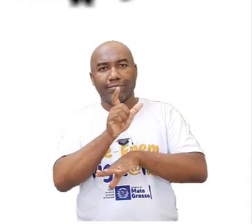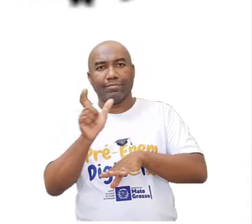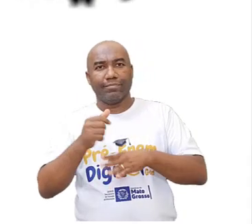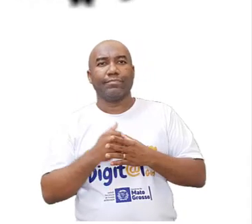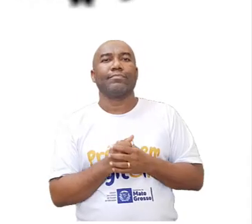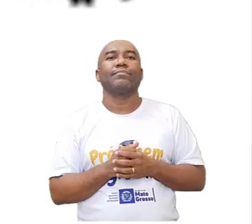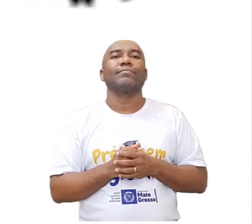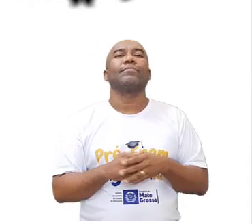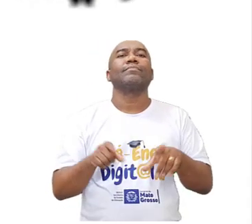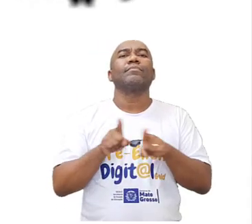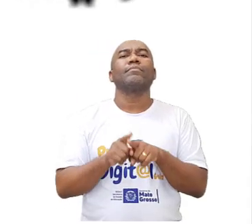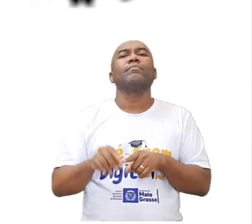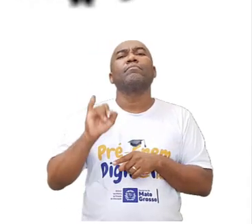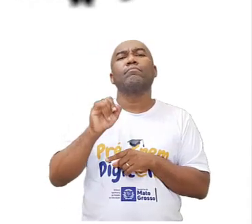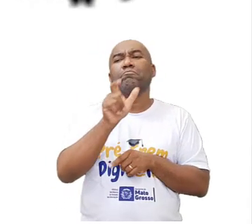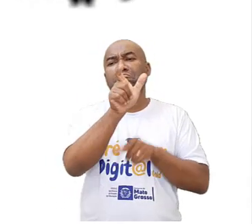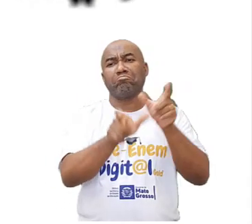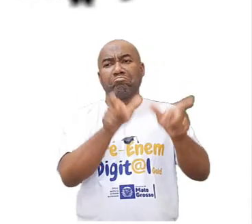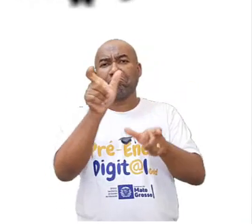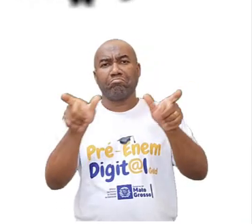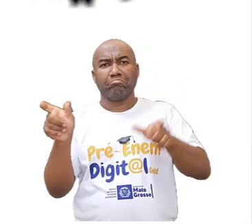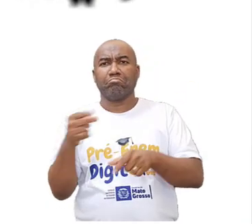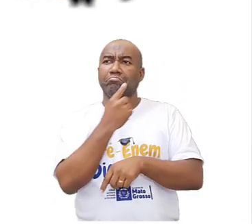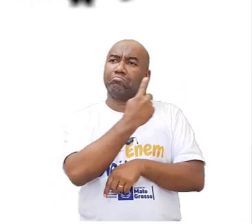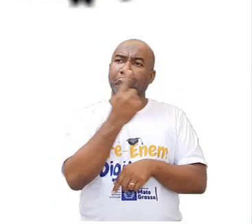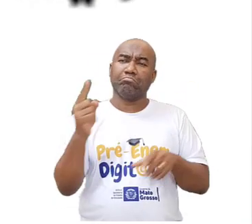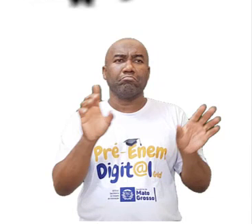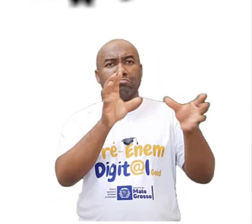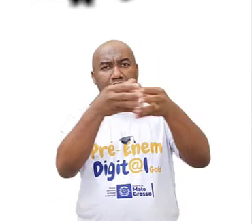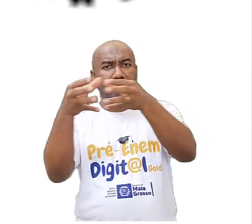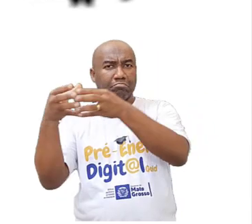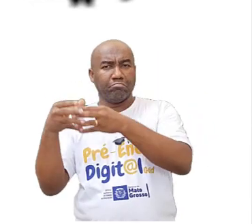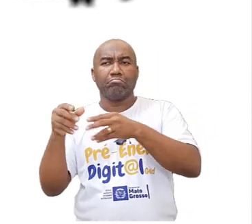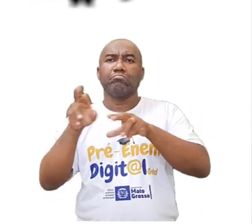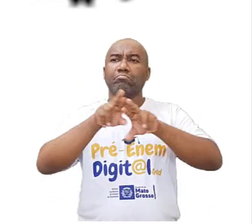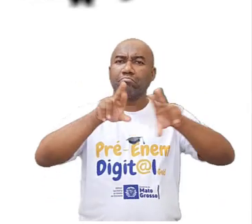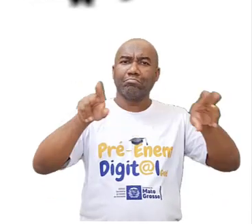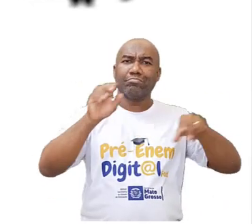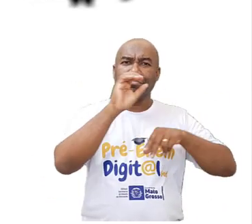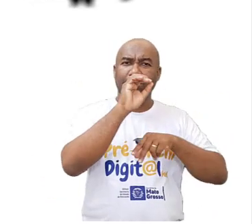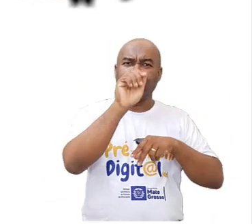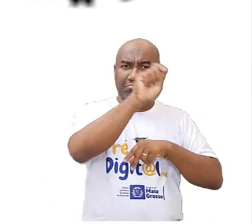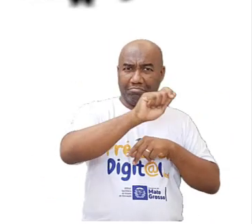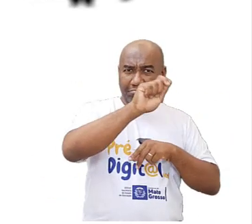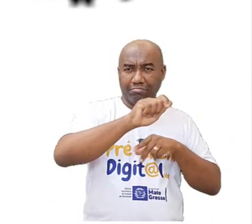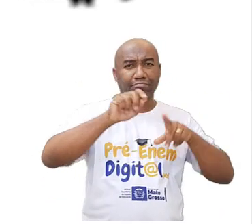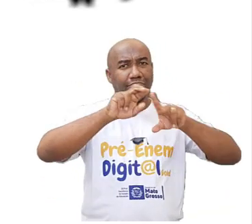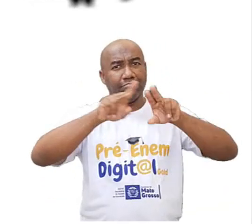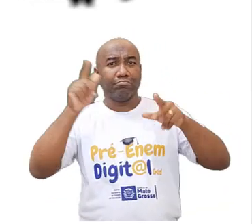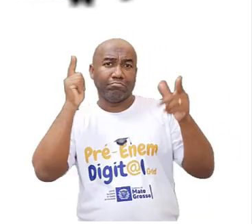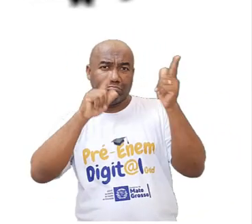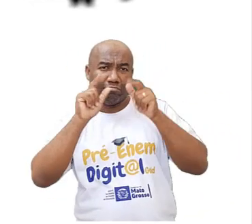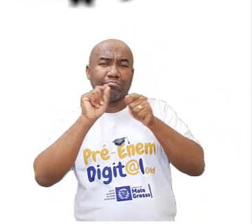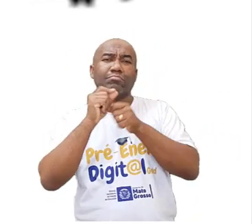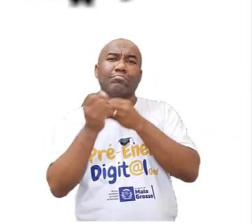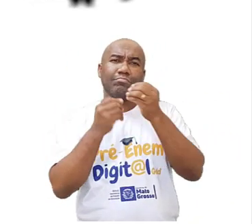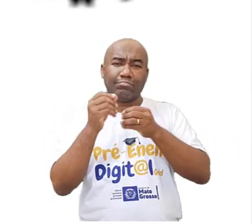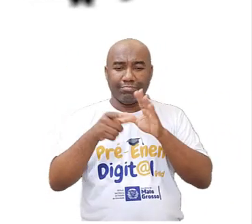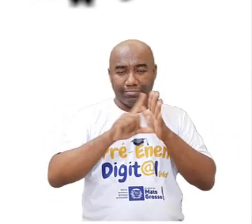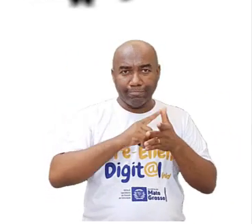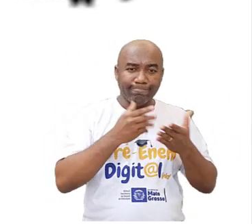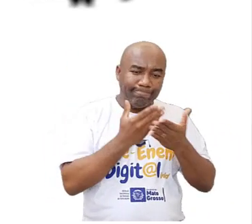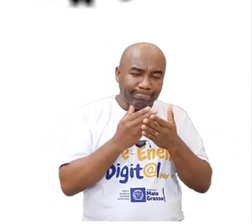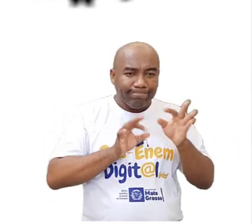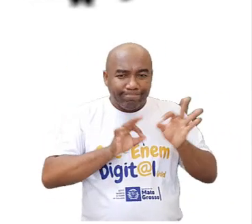Ainda estamos no I. I de indivíduo e iniciativa privada. Os próprios indivíduos, eles podem